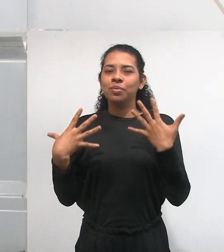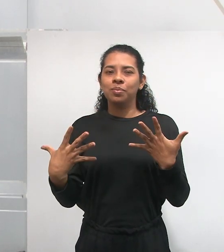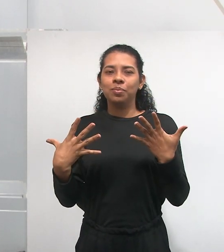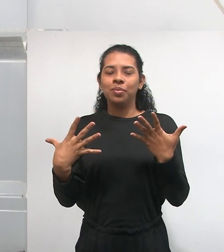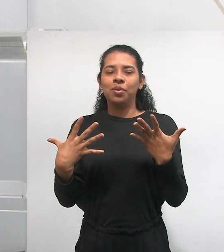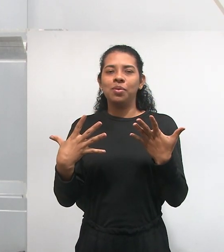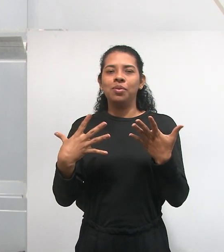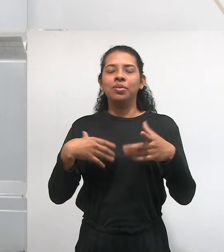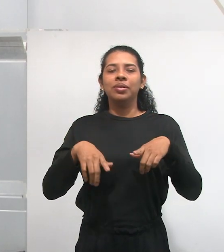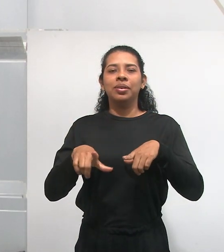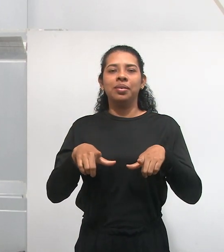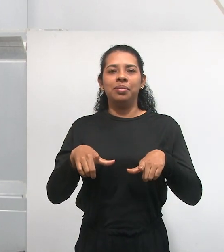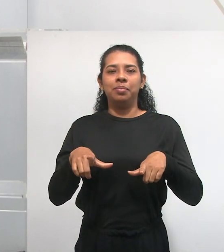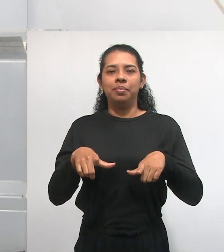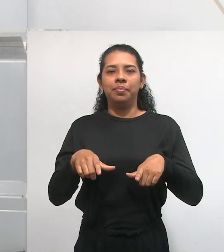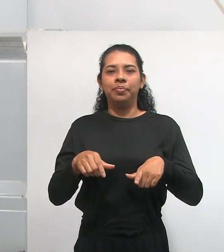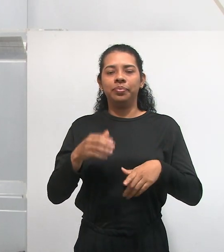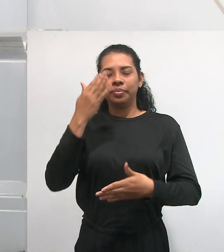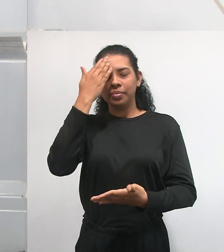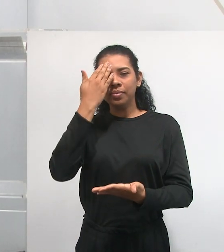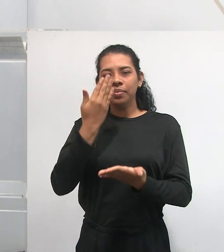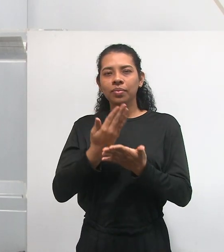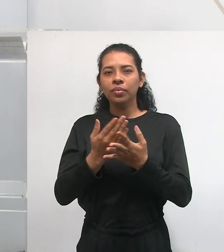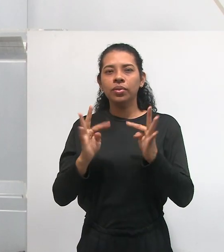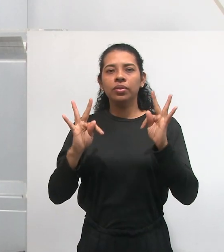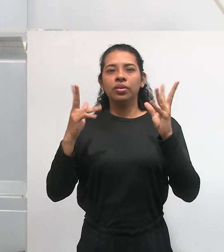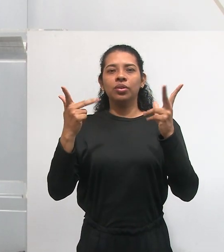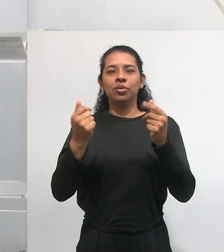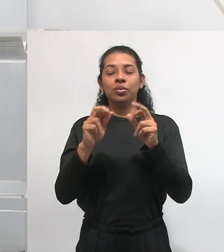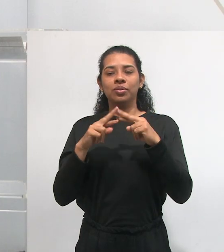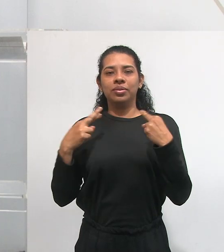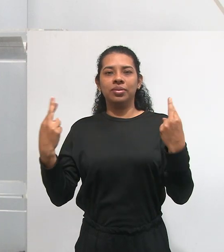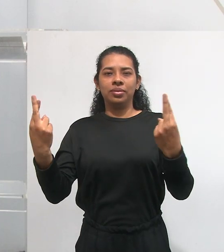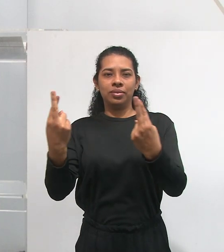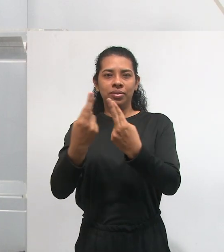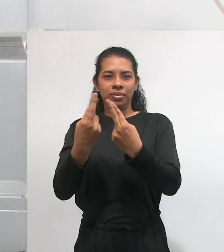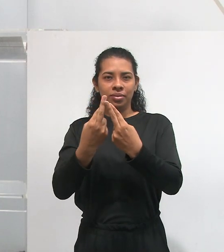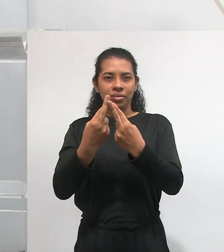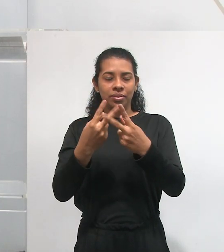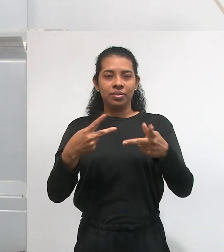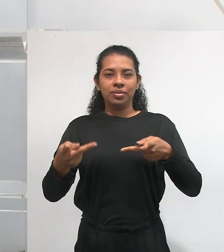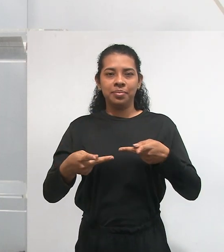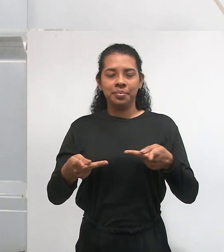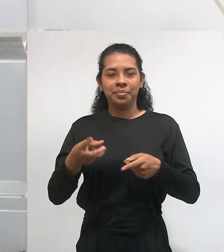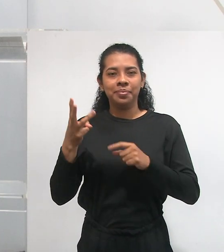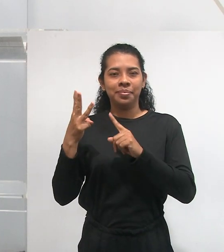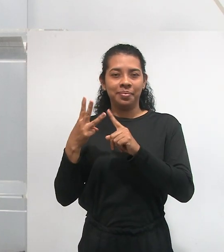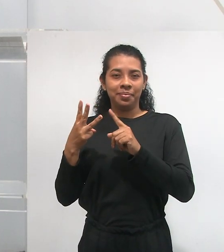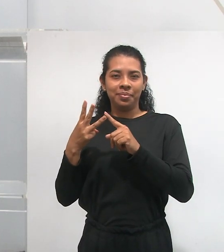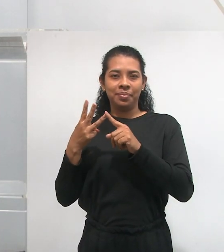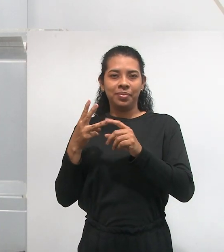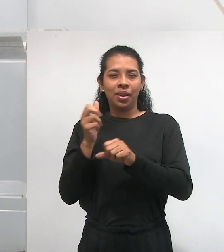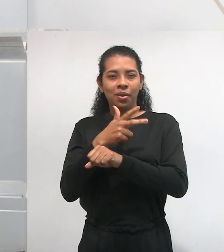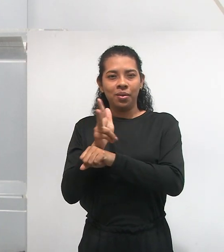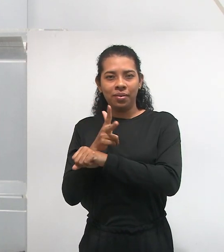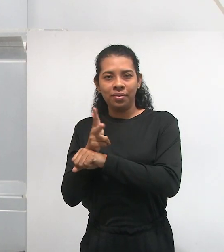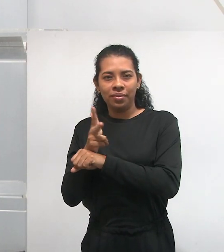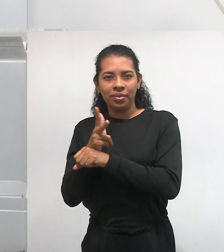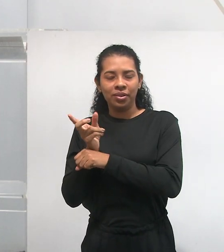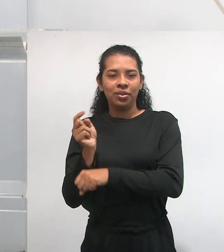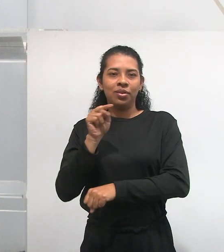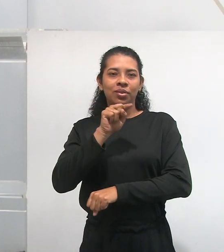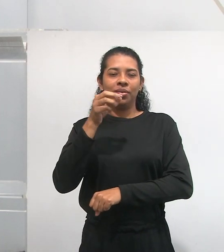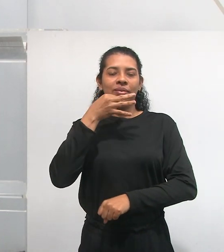e vai fazer um ótimo trabalho. Então, eu espero que todos os nossos momentos aqui desse projeto Integrador 3,